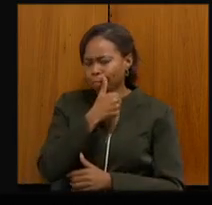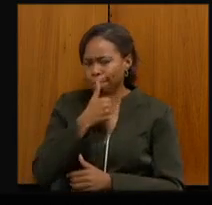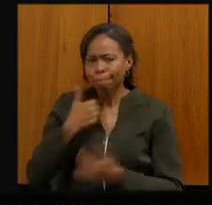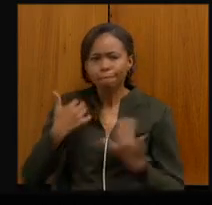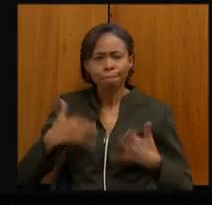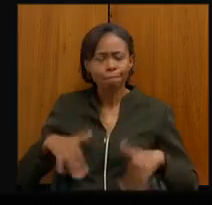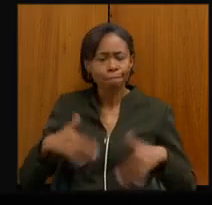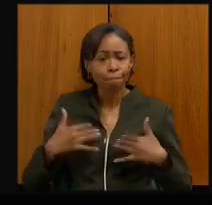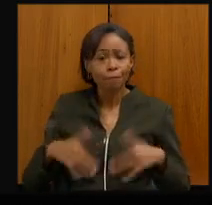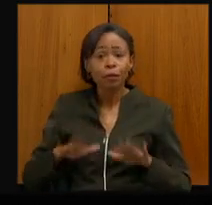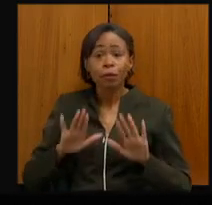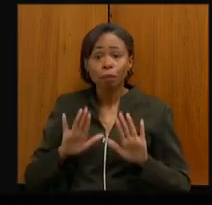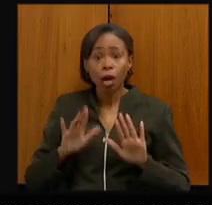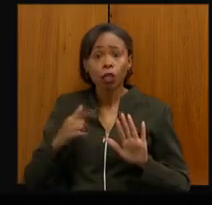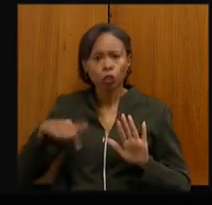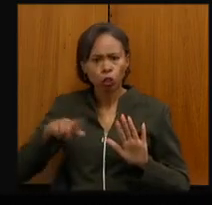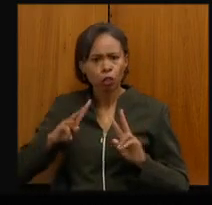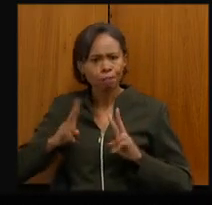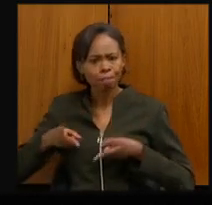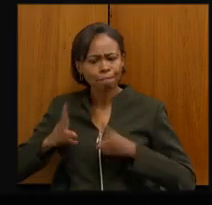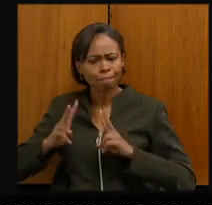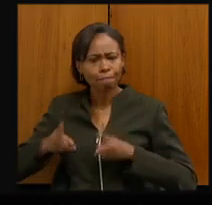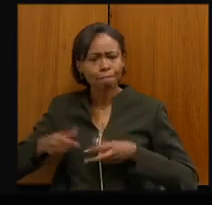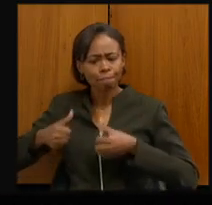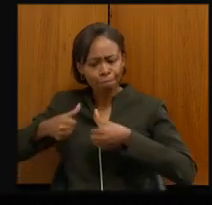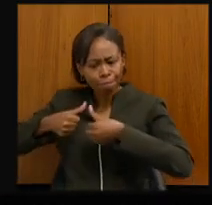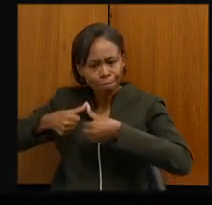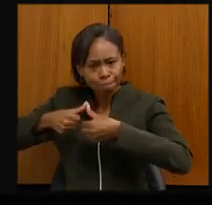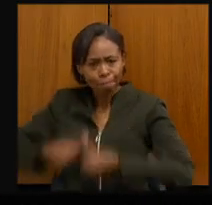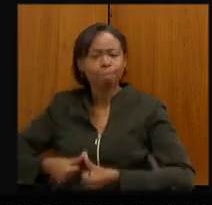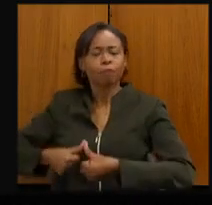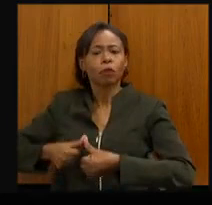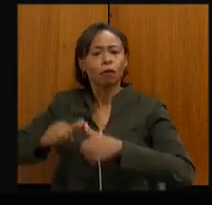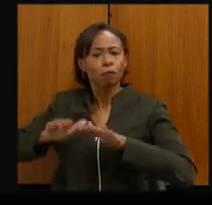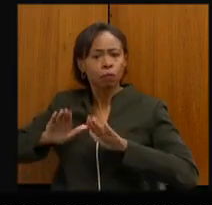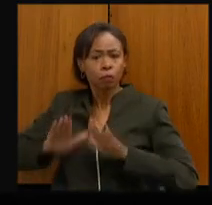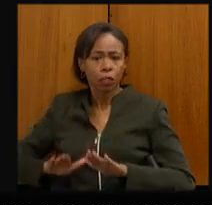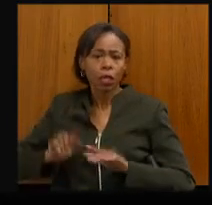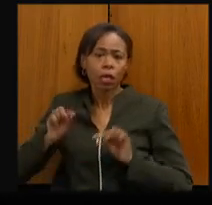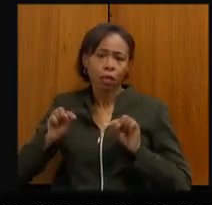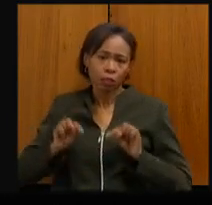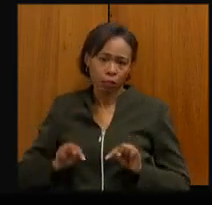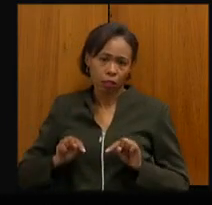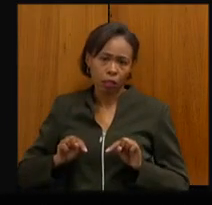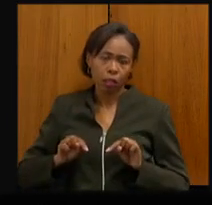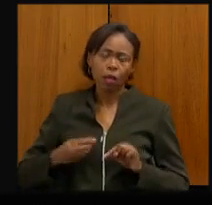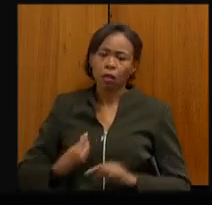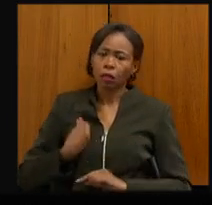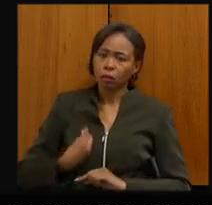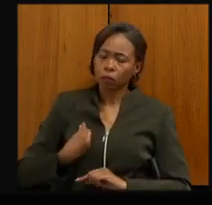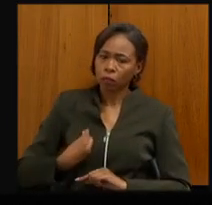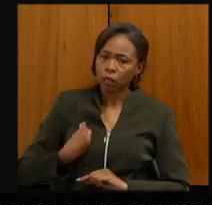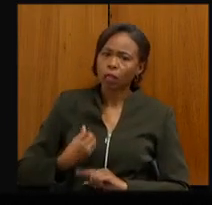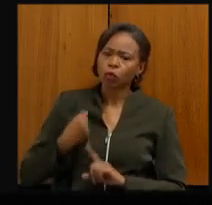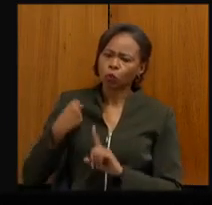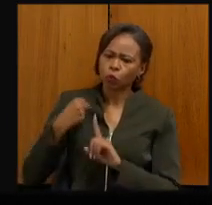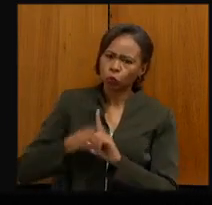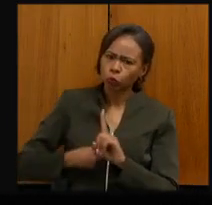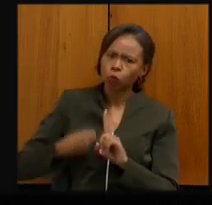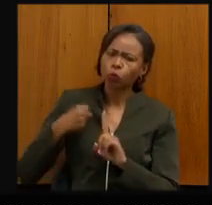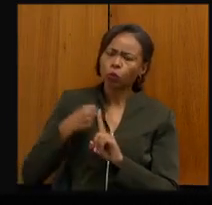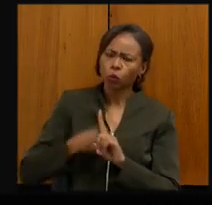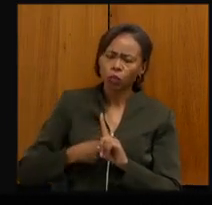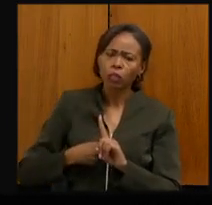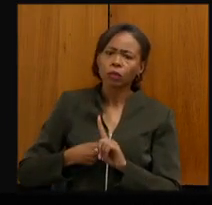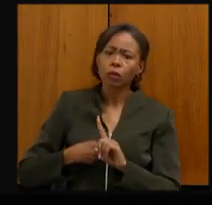nós estamos aqui nós estamos aqui firmes nós estamos aqui presente lutando